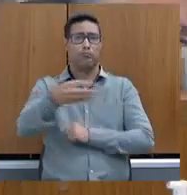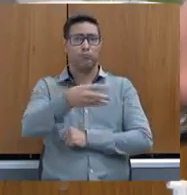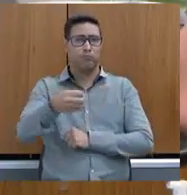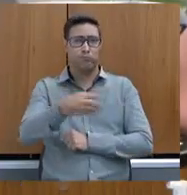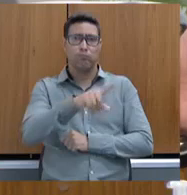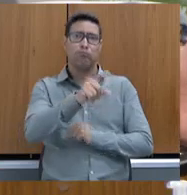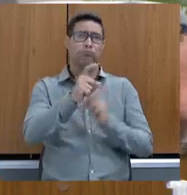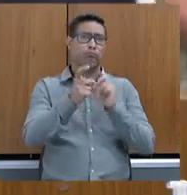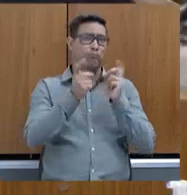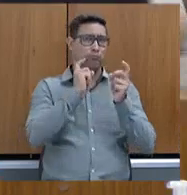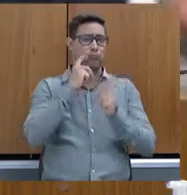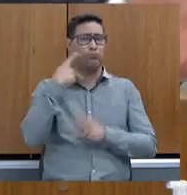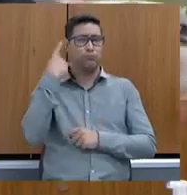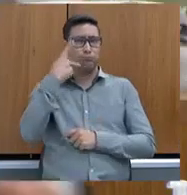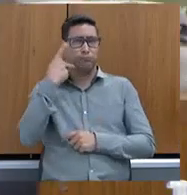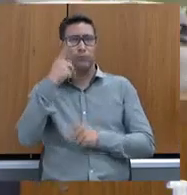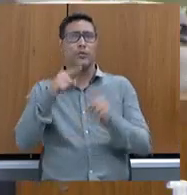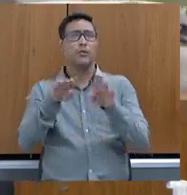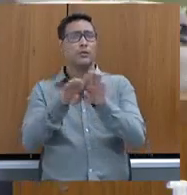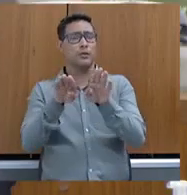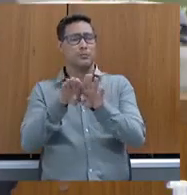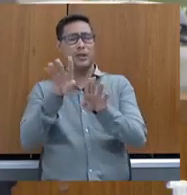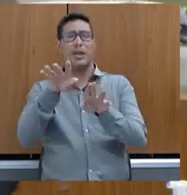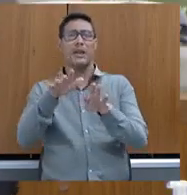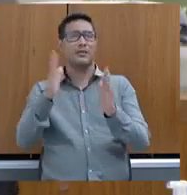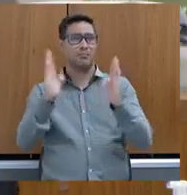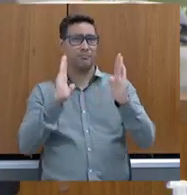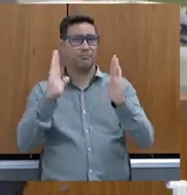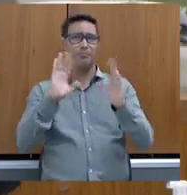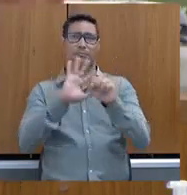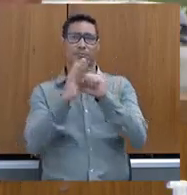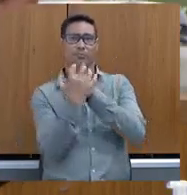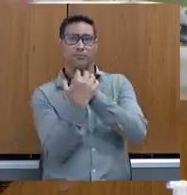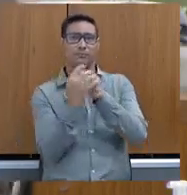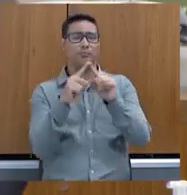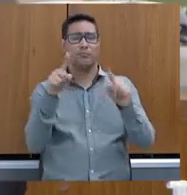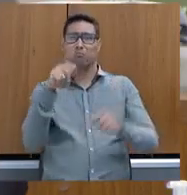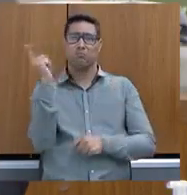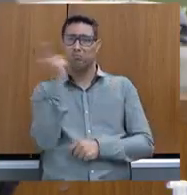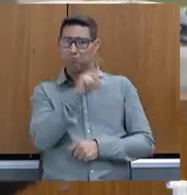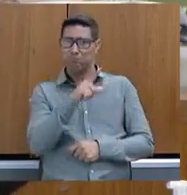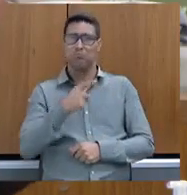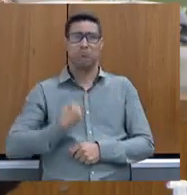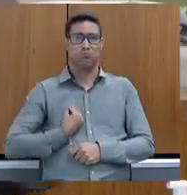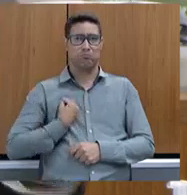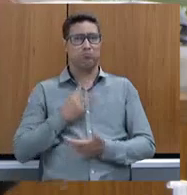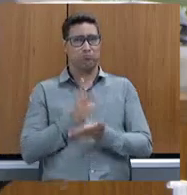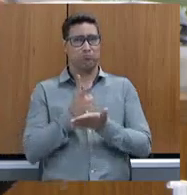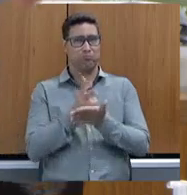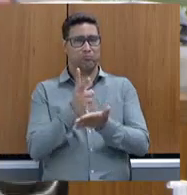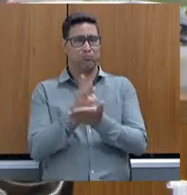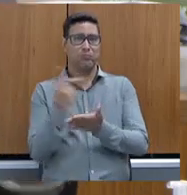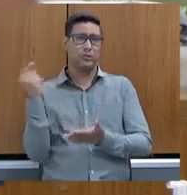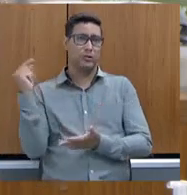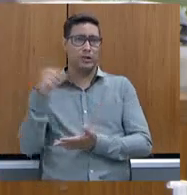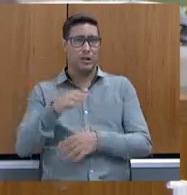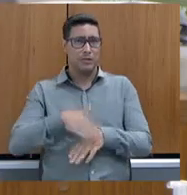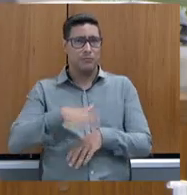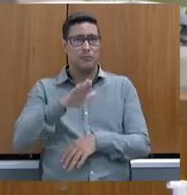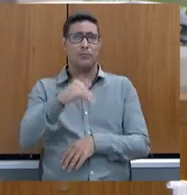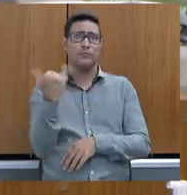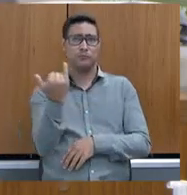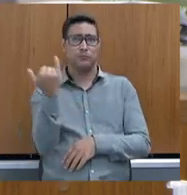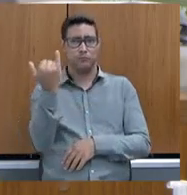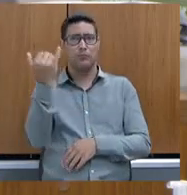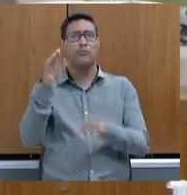públicas mesmo com a pandemia vossa excelência conseguiu sobreviver esta comissão das mais importantes que eu repulto que